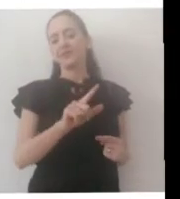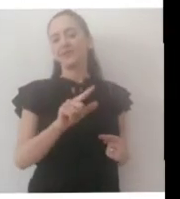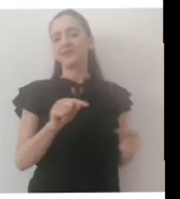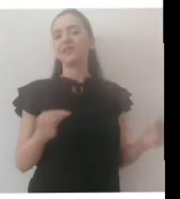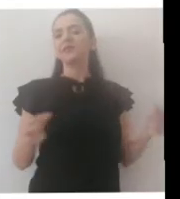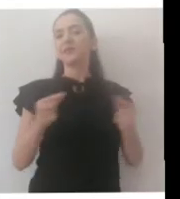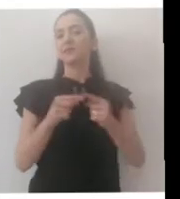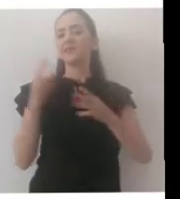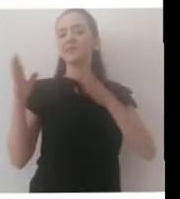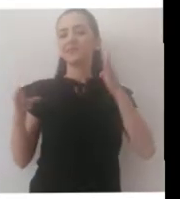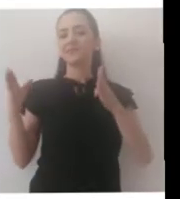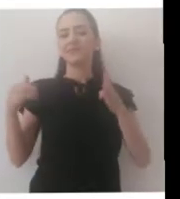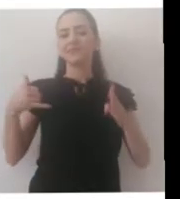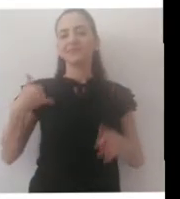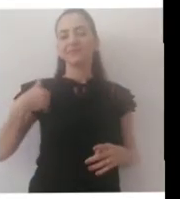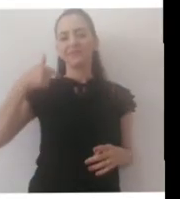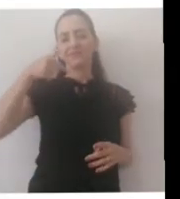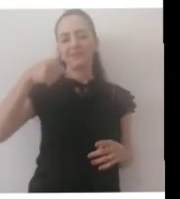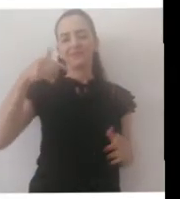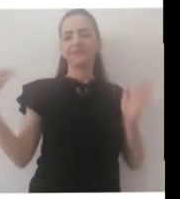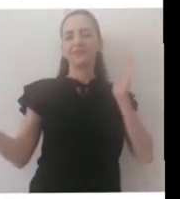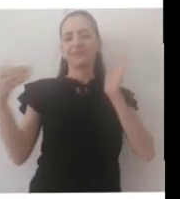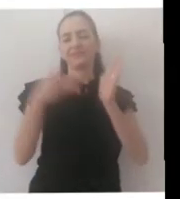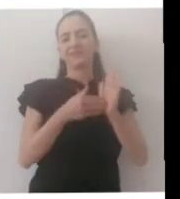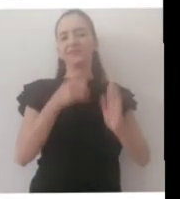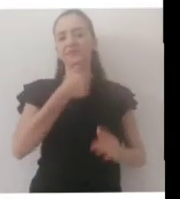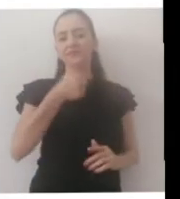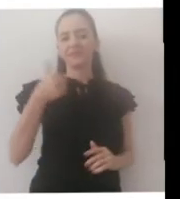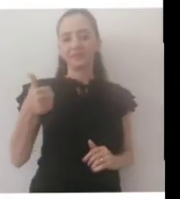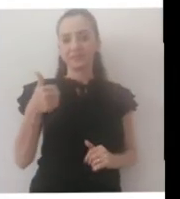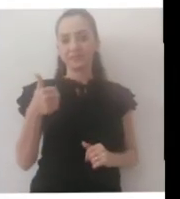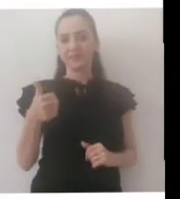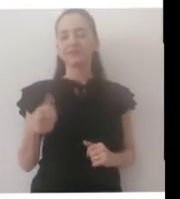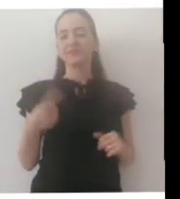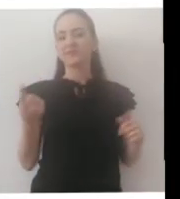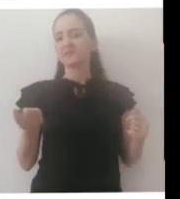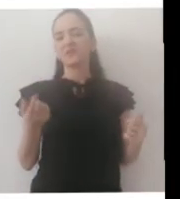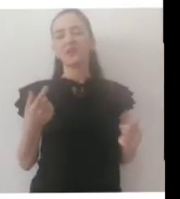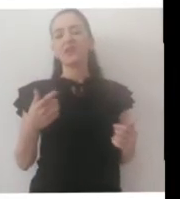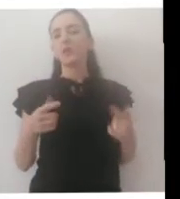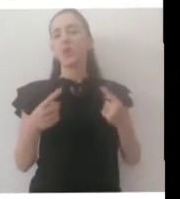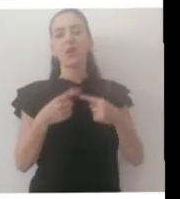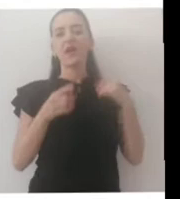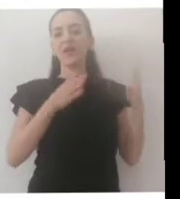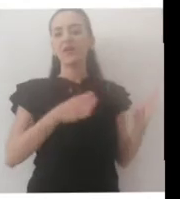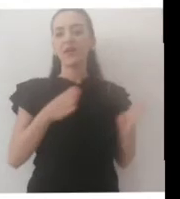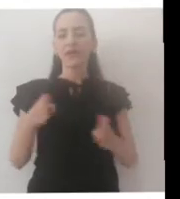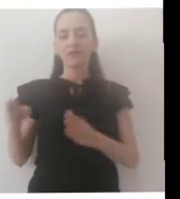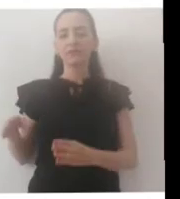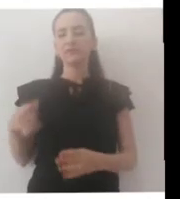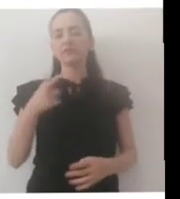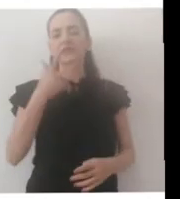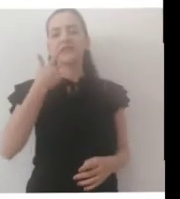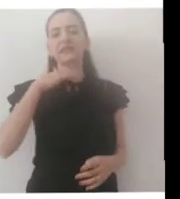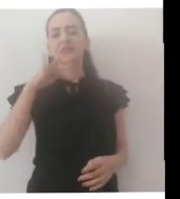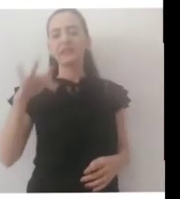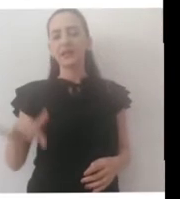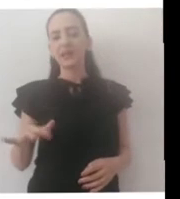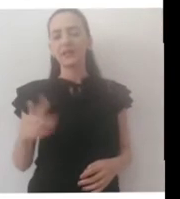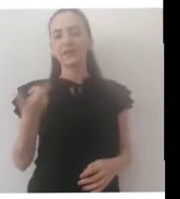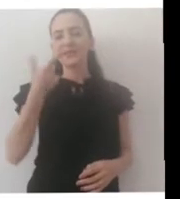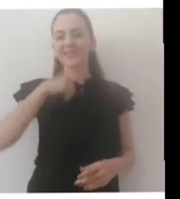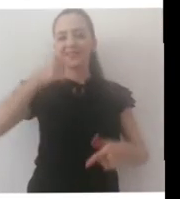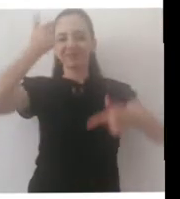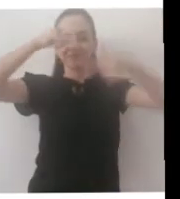de influência externa. Então, a gente já sabe, esse tema é super tranquilo, a importância do ambiente estimulador.